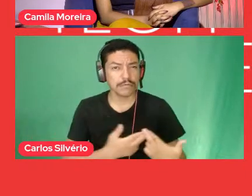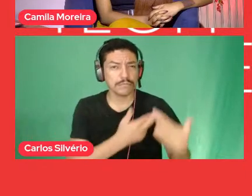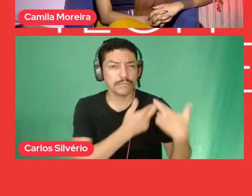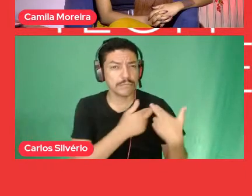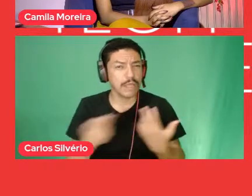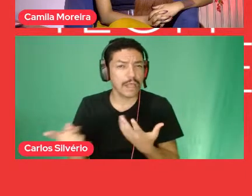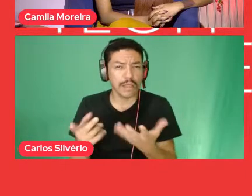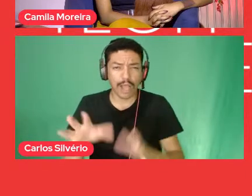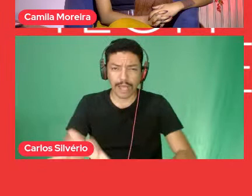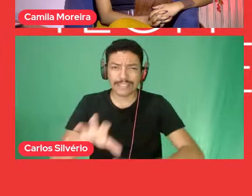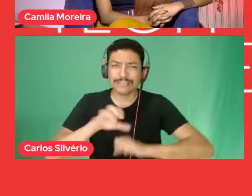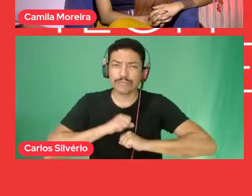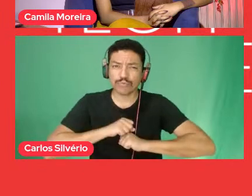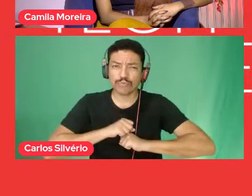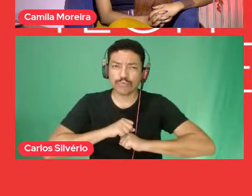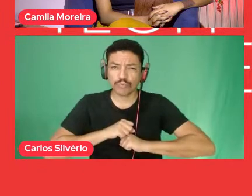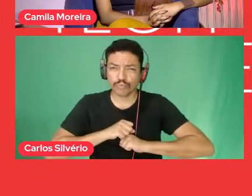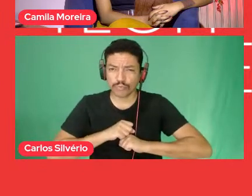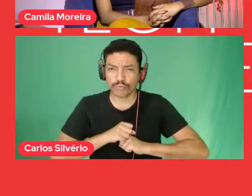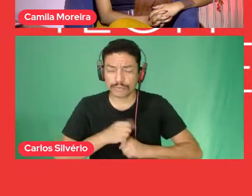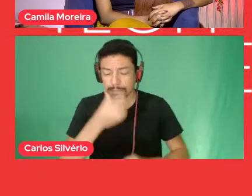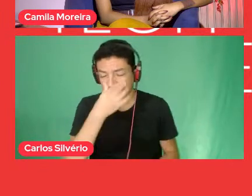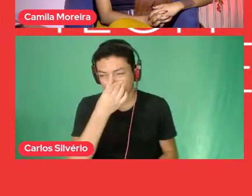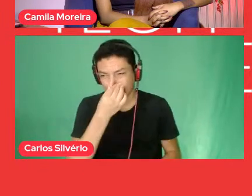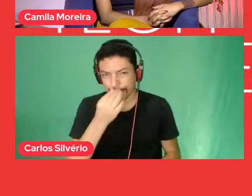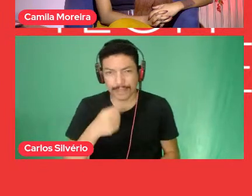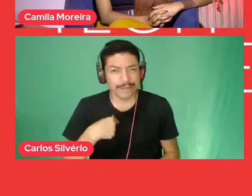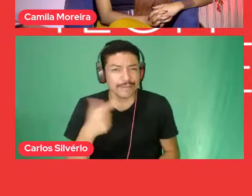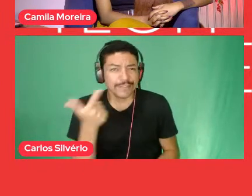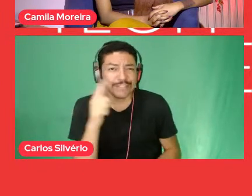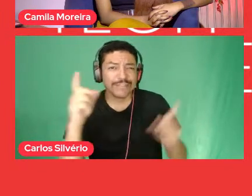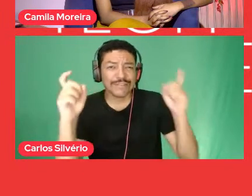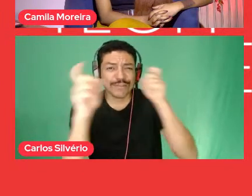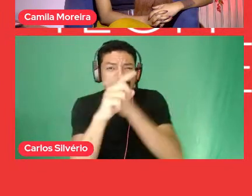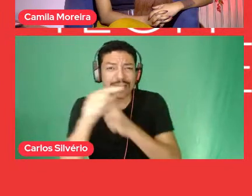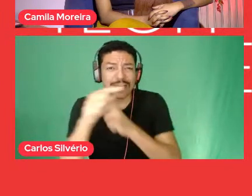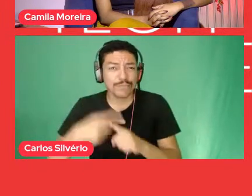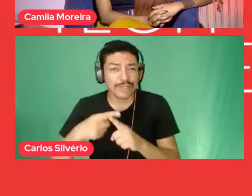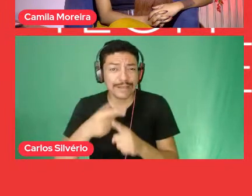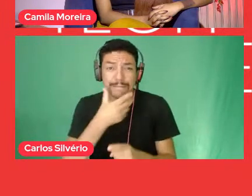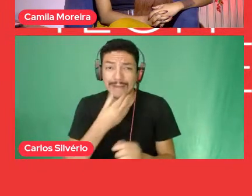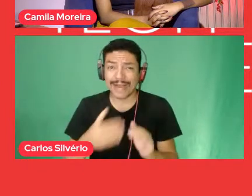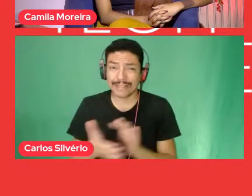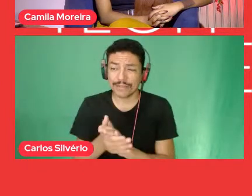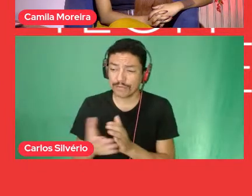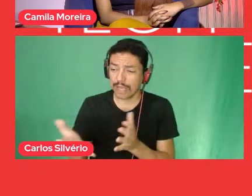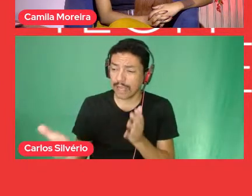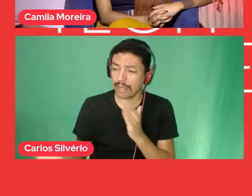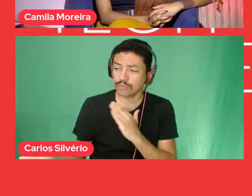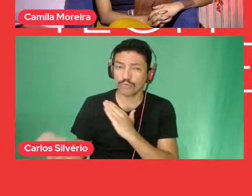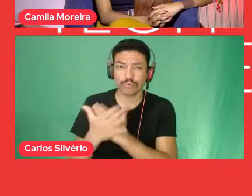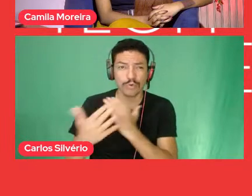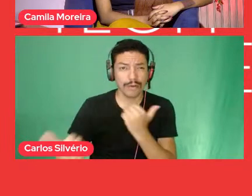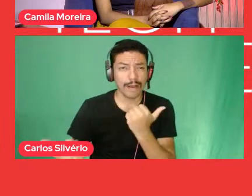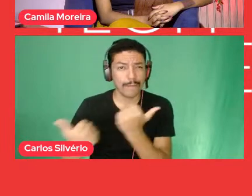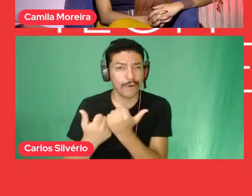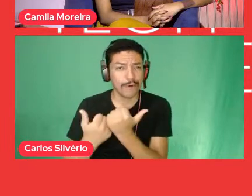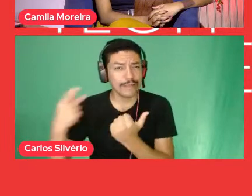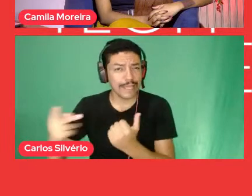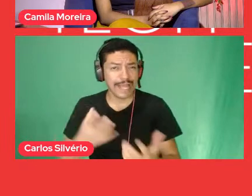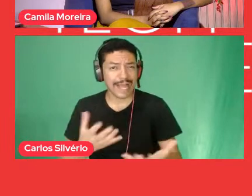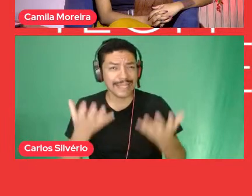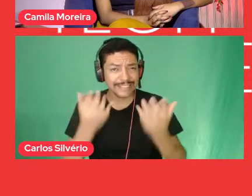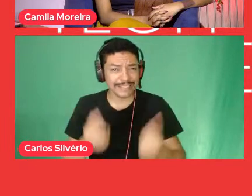mencionou, eu não tive essa dificuldade, porque eu sempre tive um marido que sempre assumiu as responsabilidades dele, né? E tem